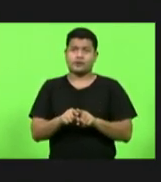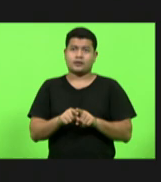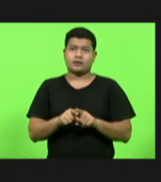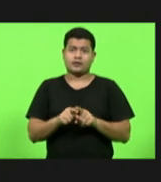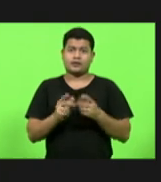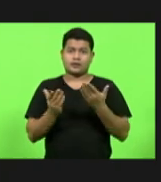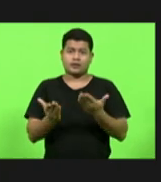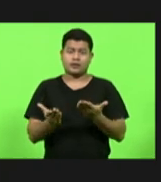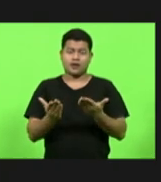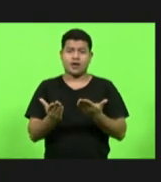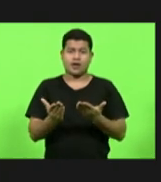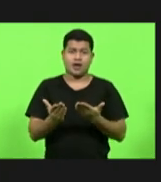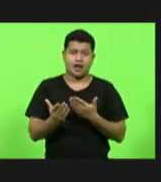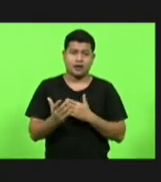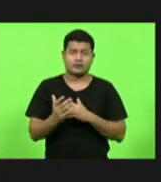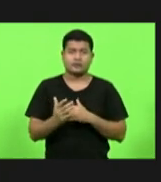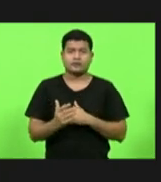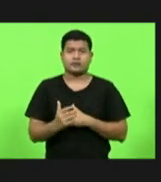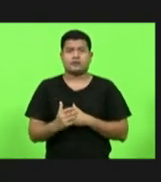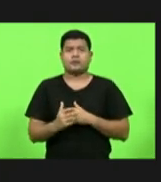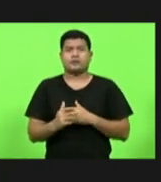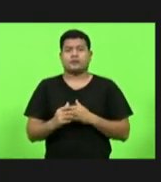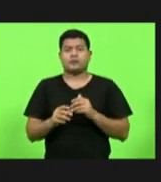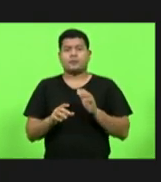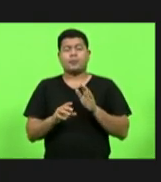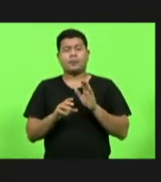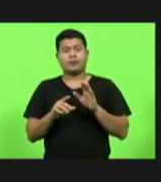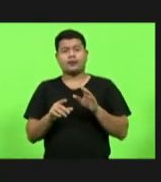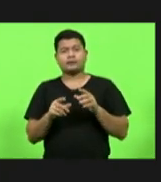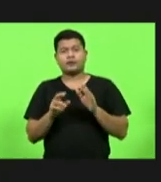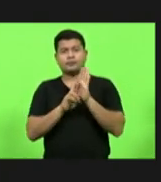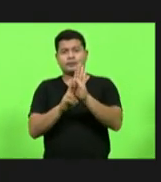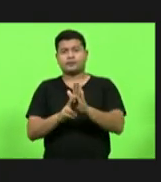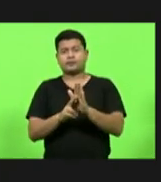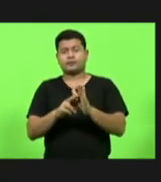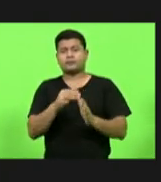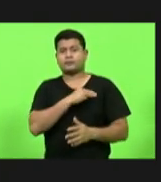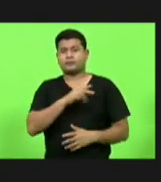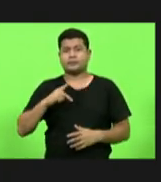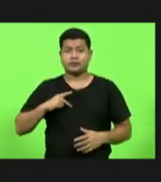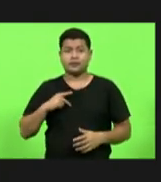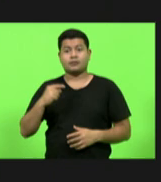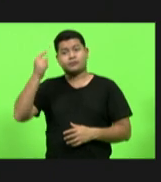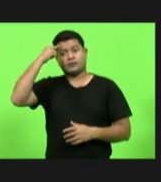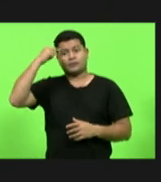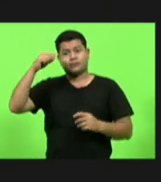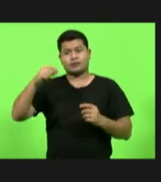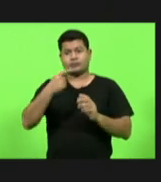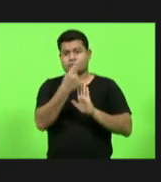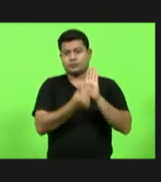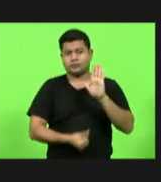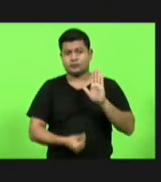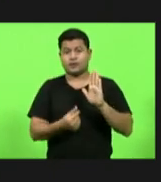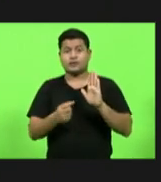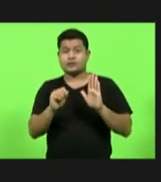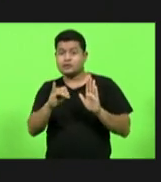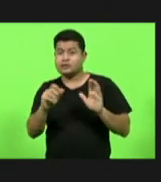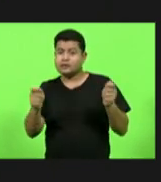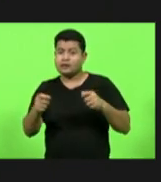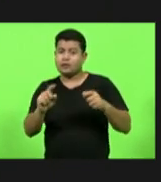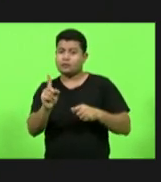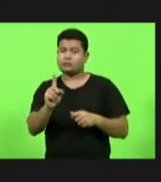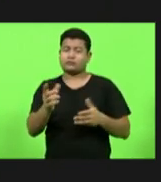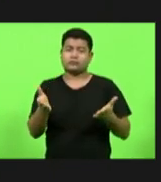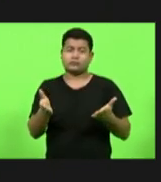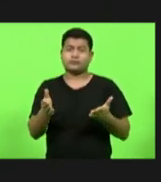representante do Ministério Público, levar em consideração sempre a questão orçamentária para ver o que efetivamente é possível fazer. E aí nós temos